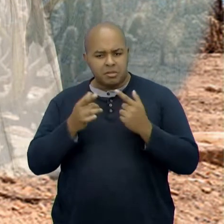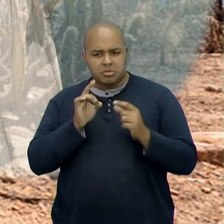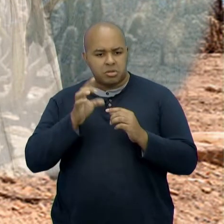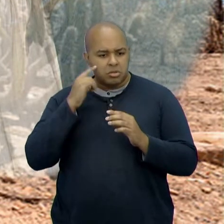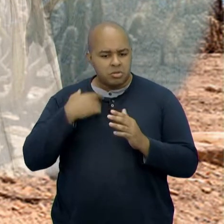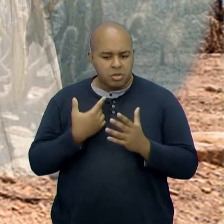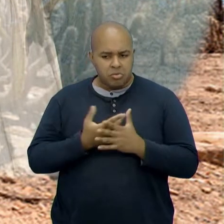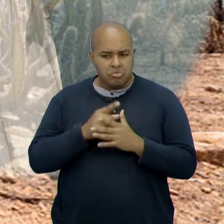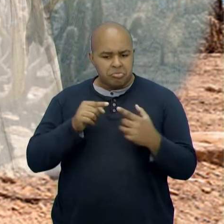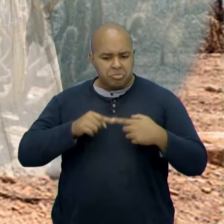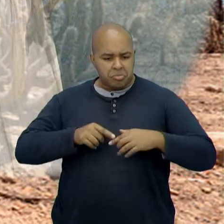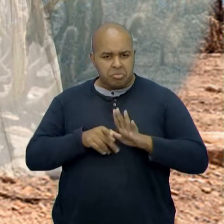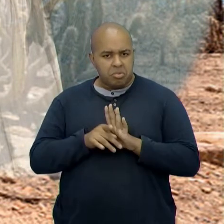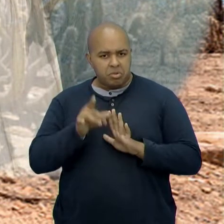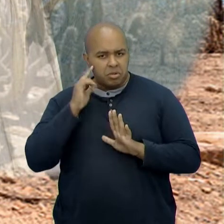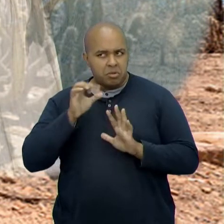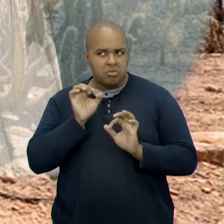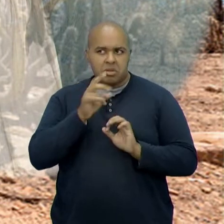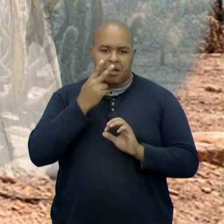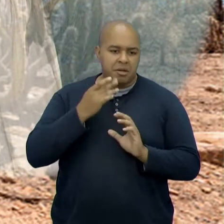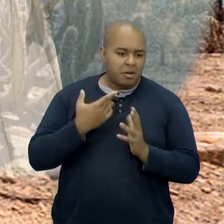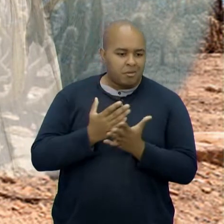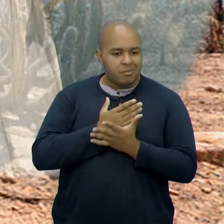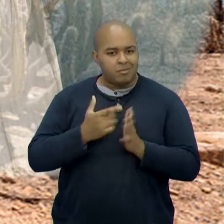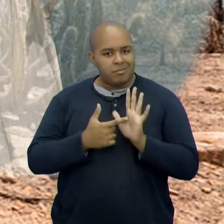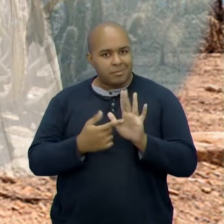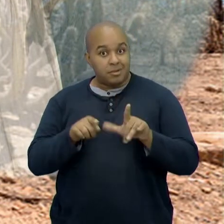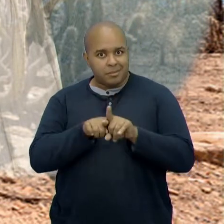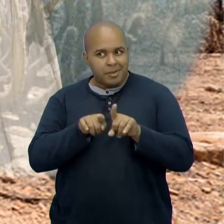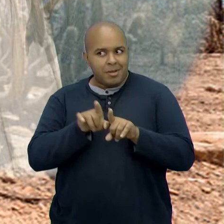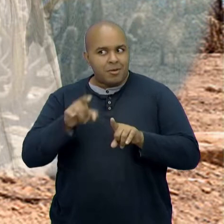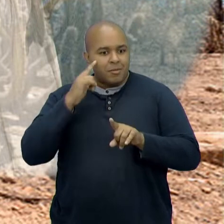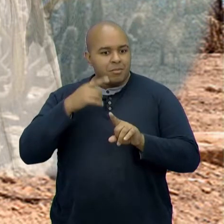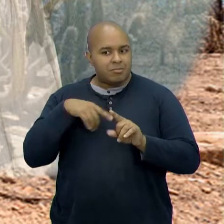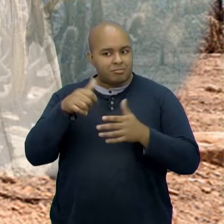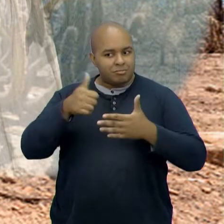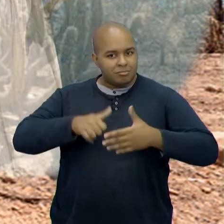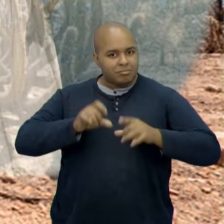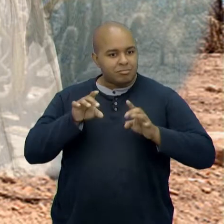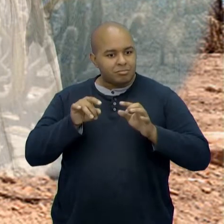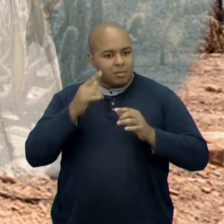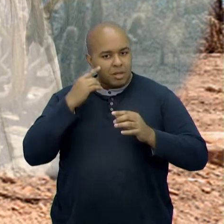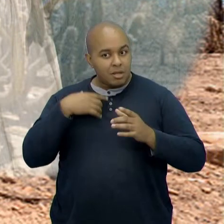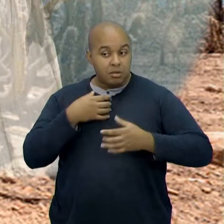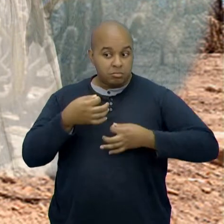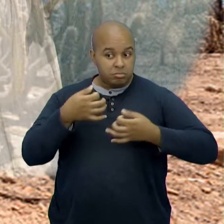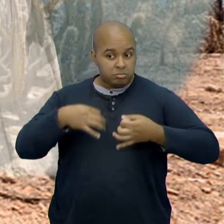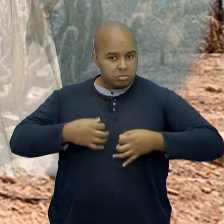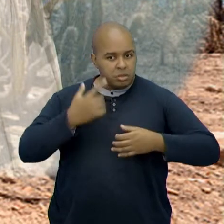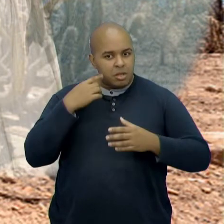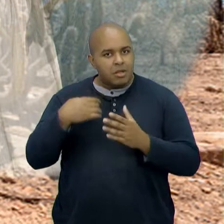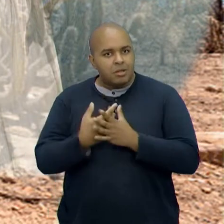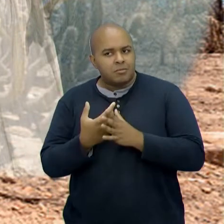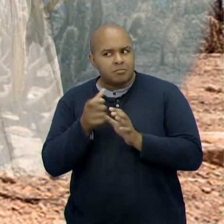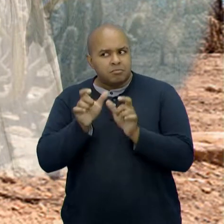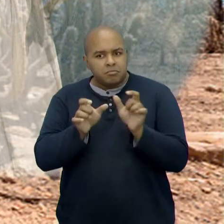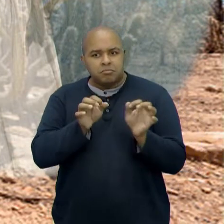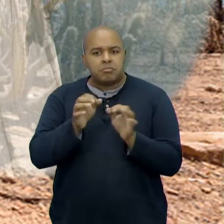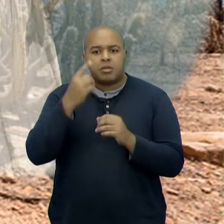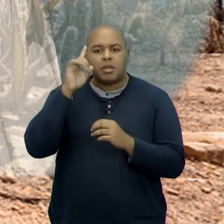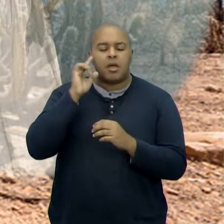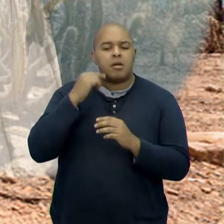sua subjetividade, né? Falar o que você achou. É mostrar também uma análise técnica. Então tem que ter critérios. Você vê que aí eu trago a ideia